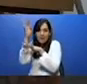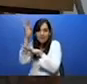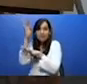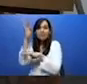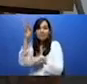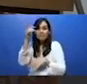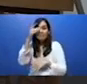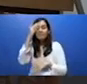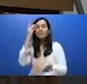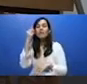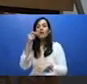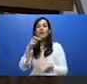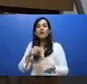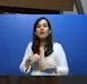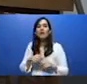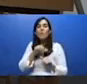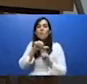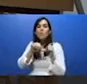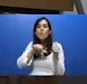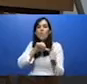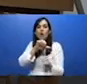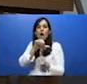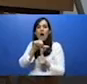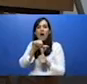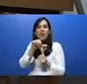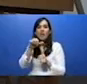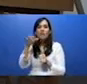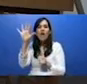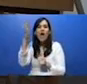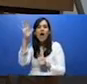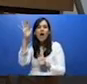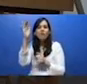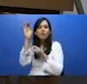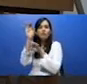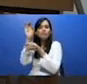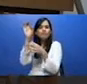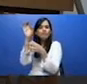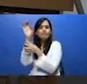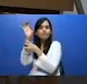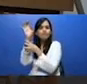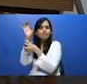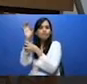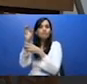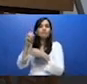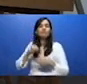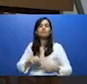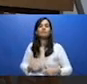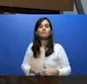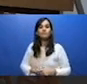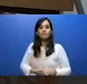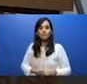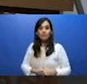para reproduzir os outros dinossauros, tá? Que fica na árvore fossilizada, tá bom?